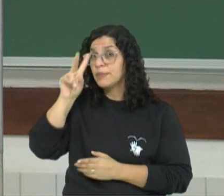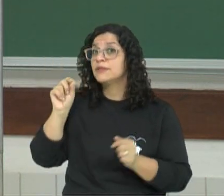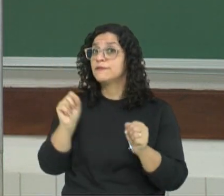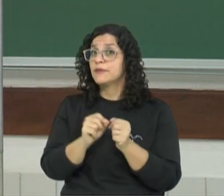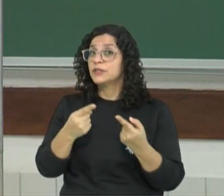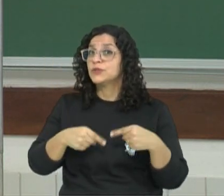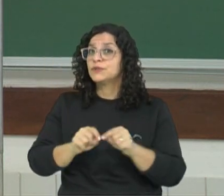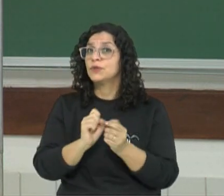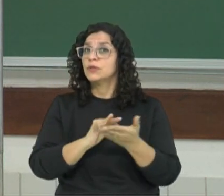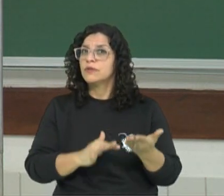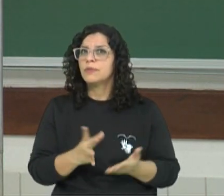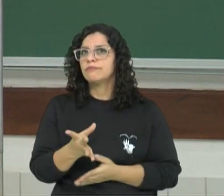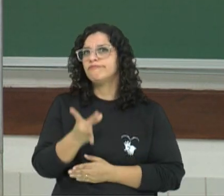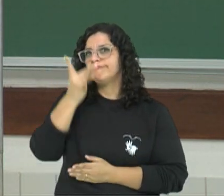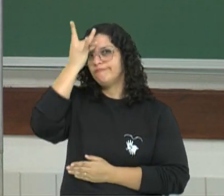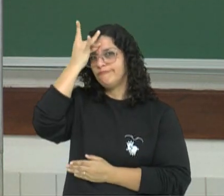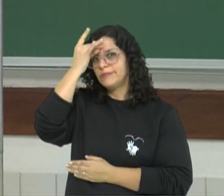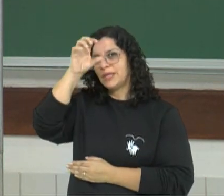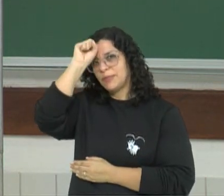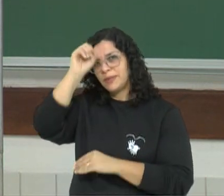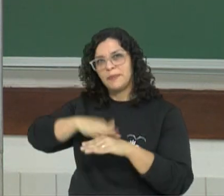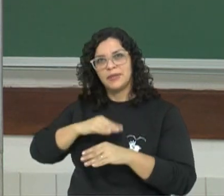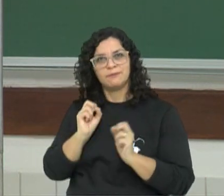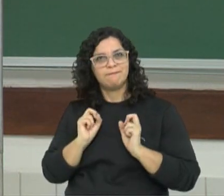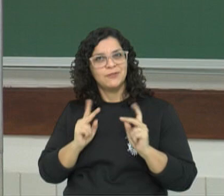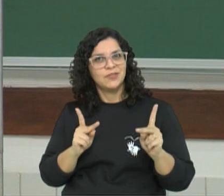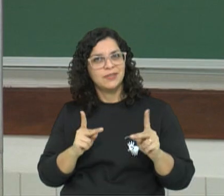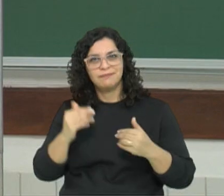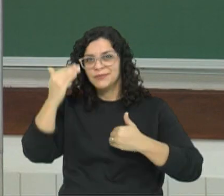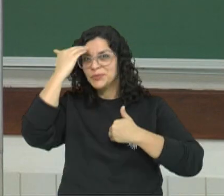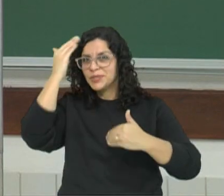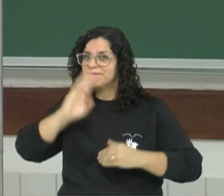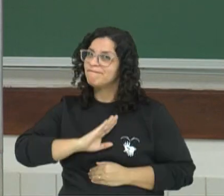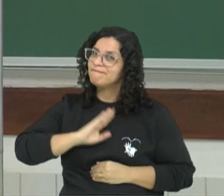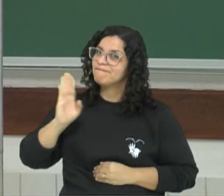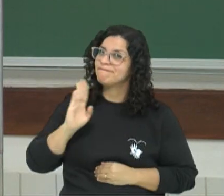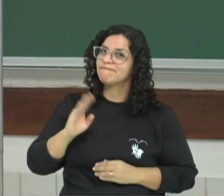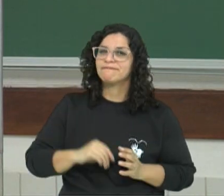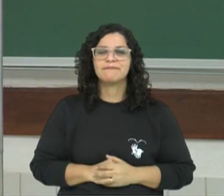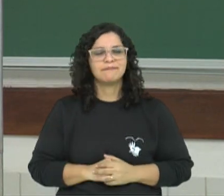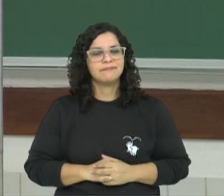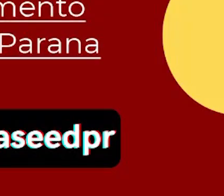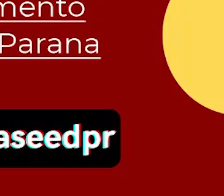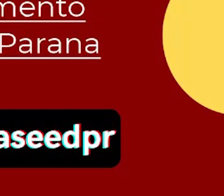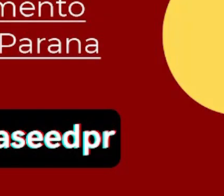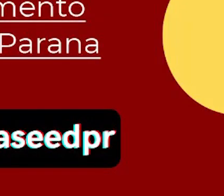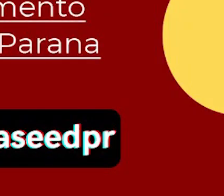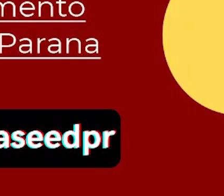refaça sempre os exercícios para vocês poderem aprender bastante aí, ok? Obrigado e até mais!